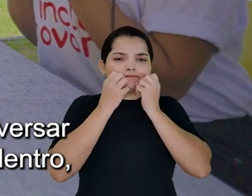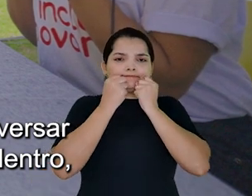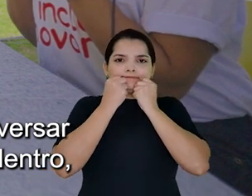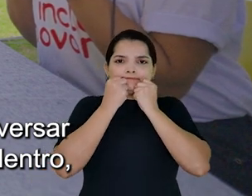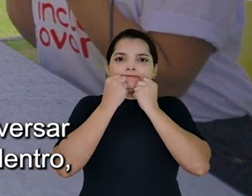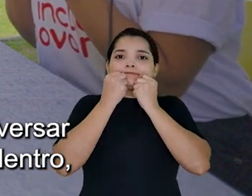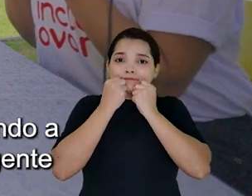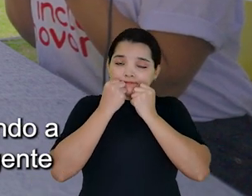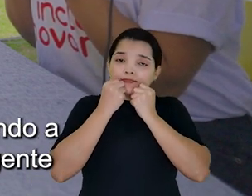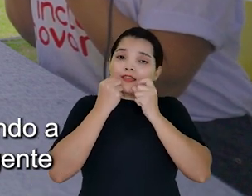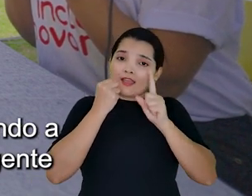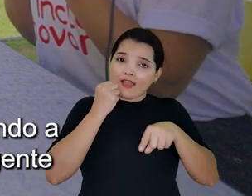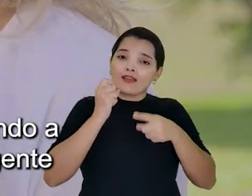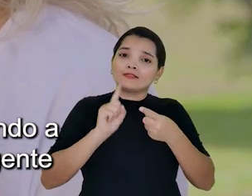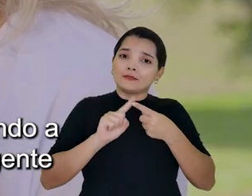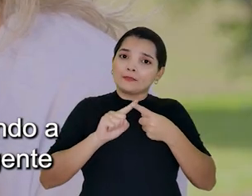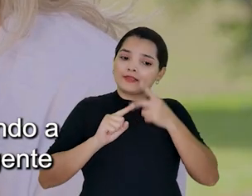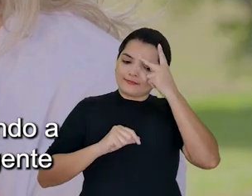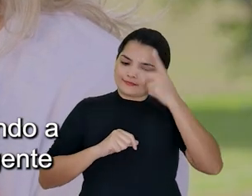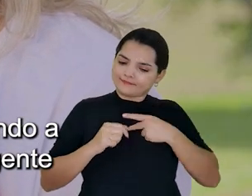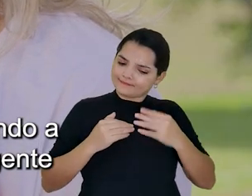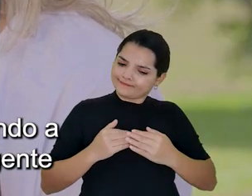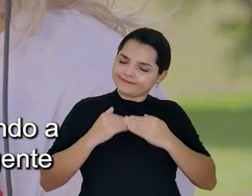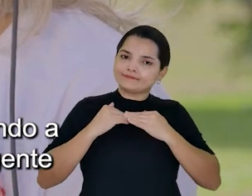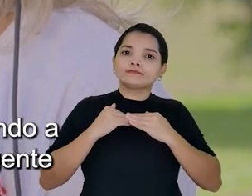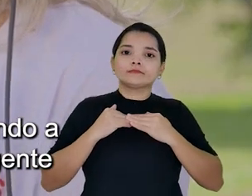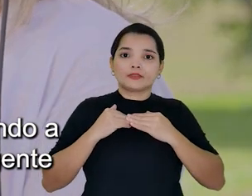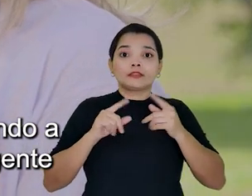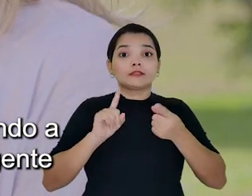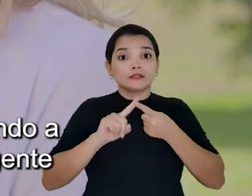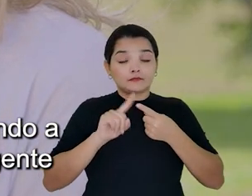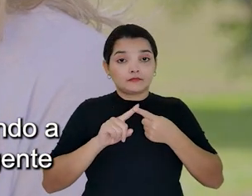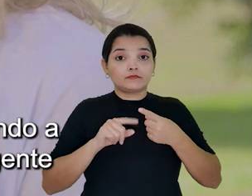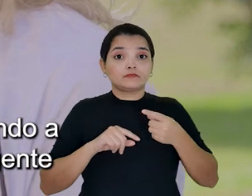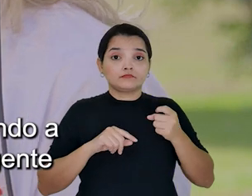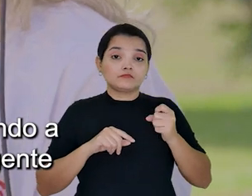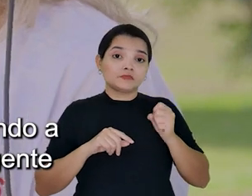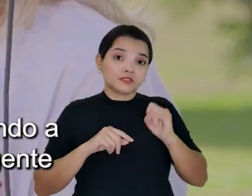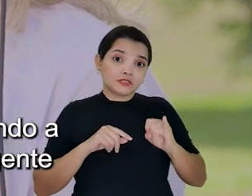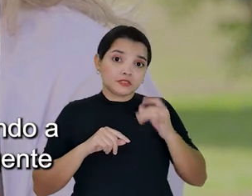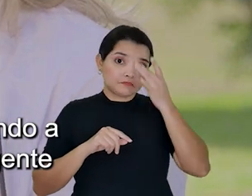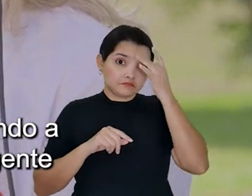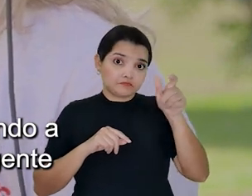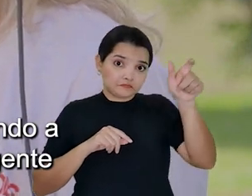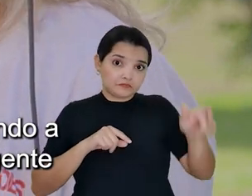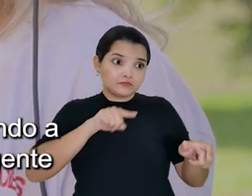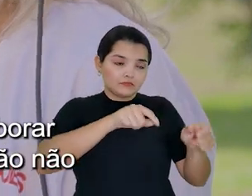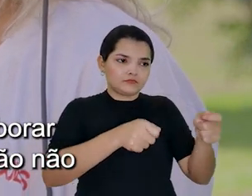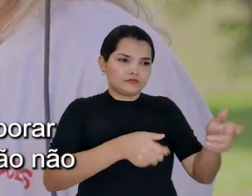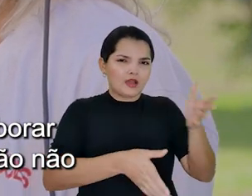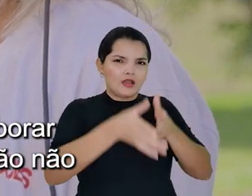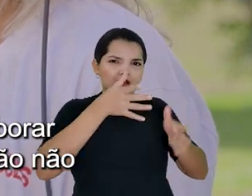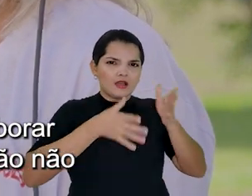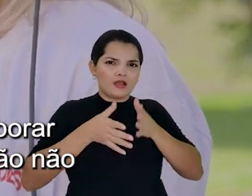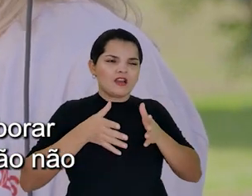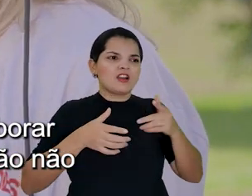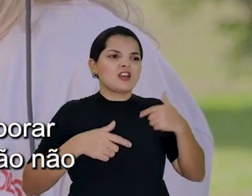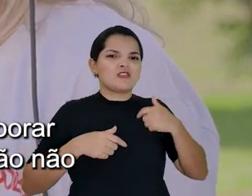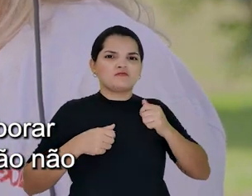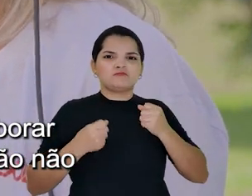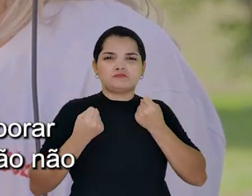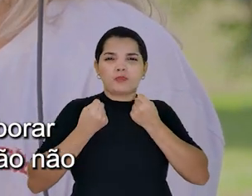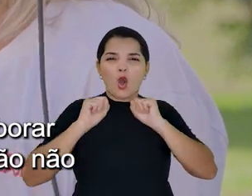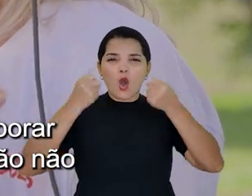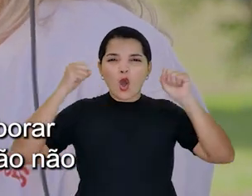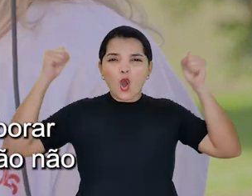também para dentro né por outro lado a gente agride o outro quando a gente reage a algo que o outro fala ou que a gente coloca para fora o que a gente